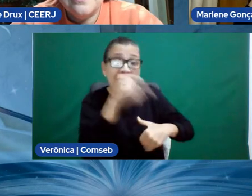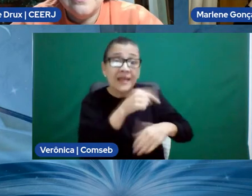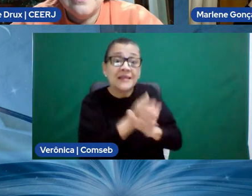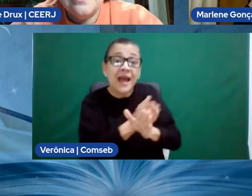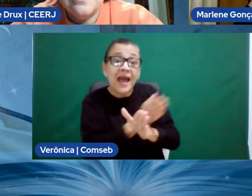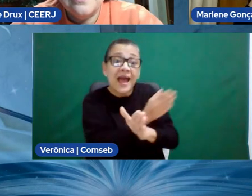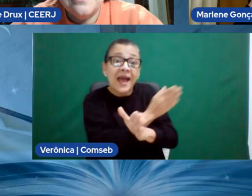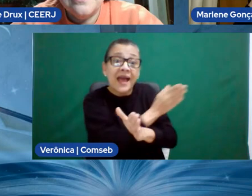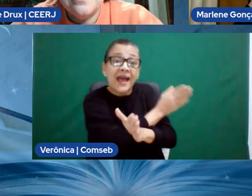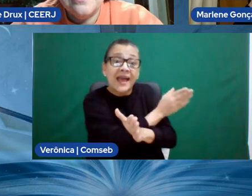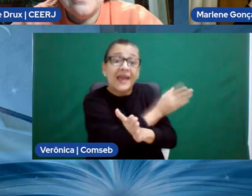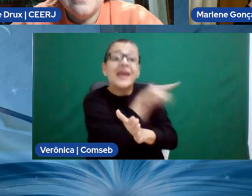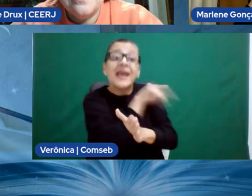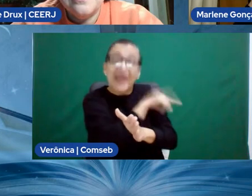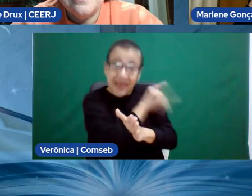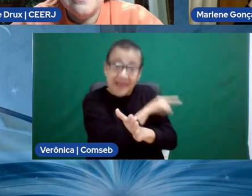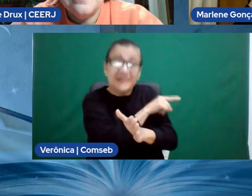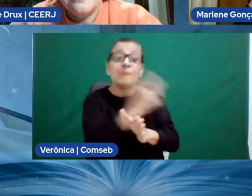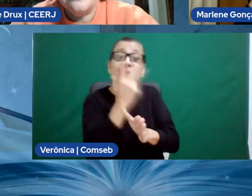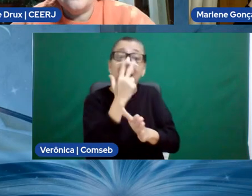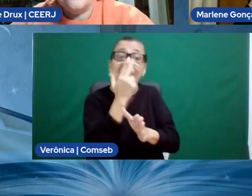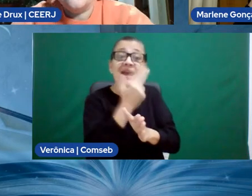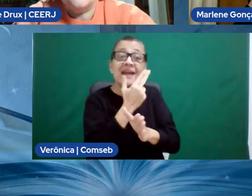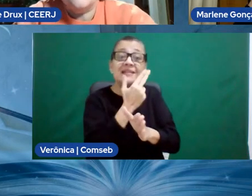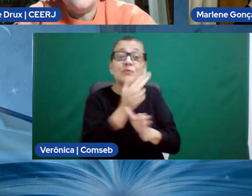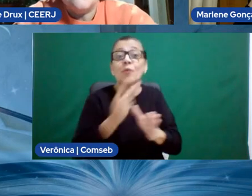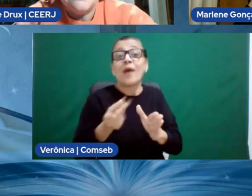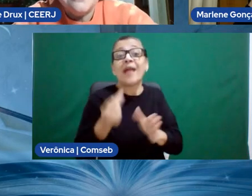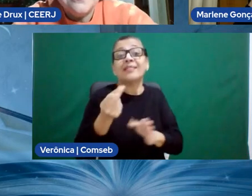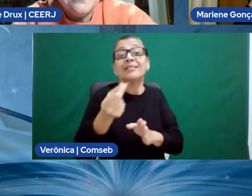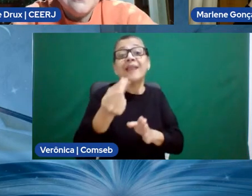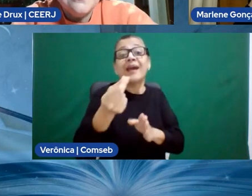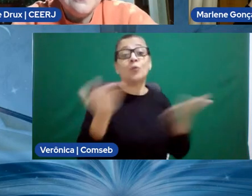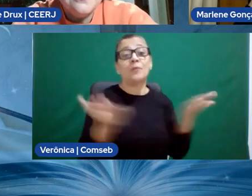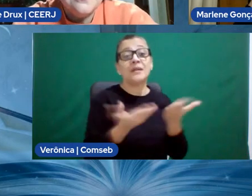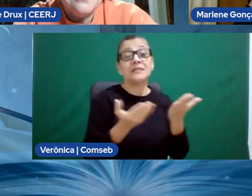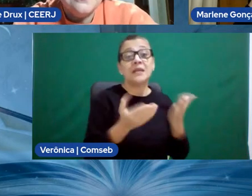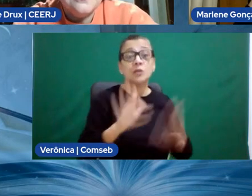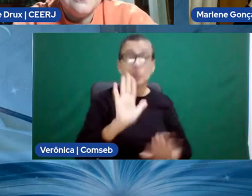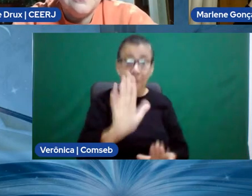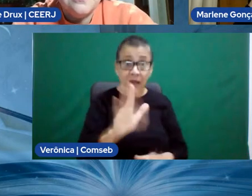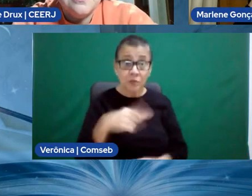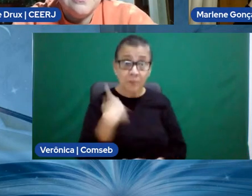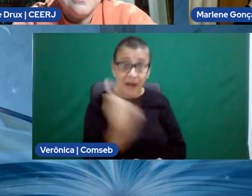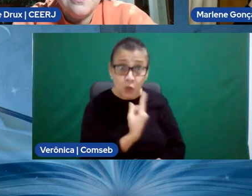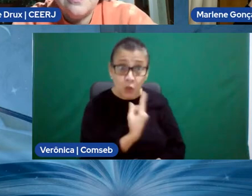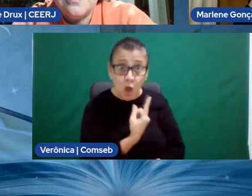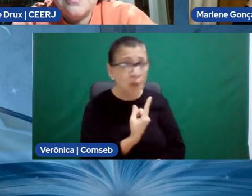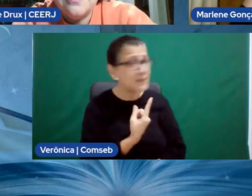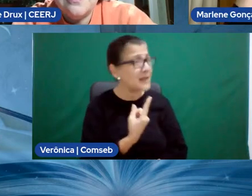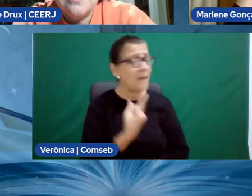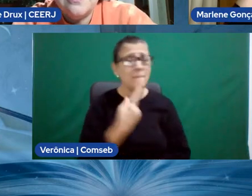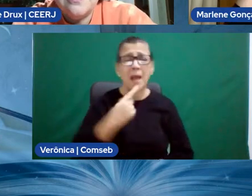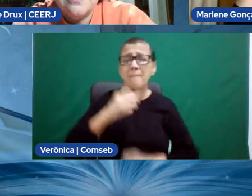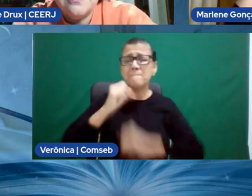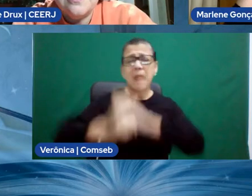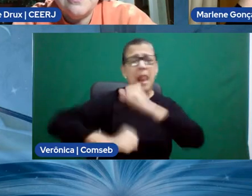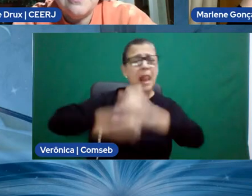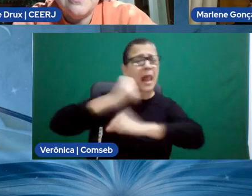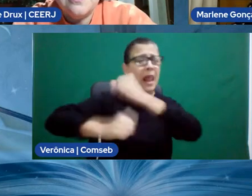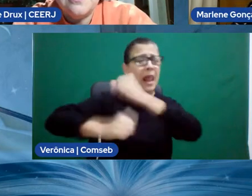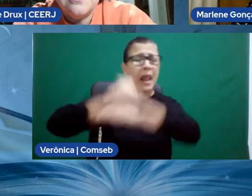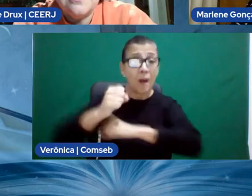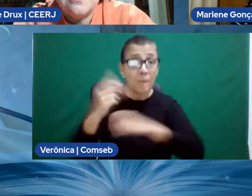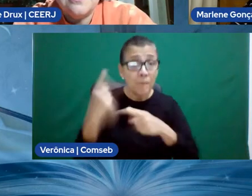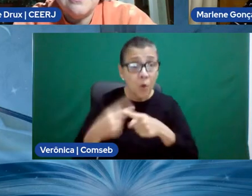provavelmente um eterno presente. Para nós, são milhões e milhões de anos. Vamos dizer bilhões de anos. Porque quando a célula